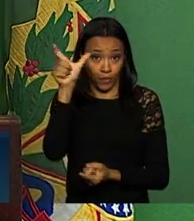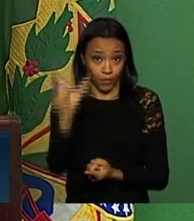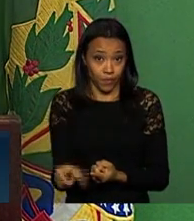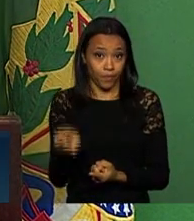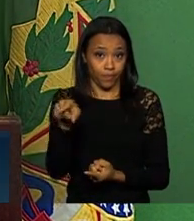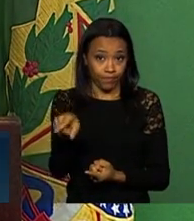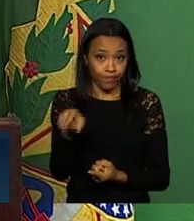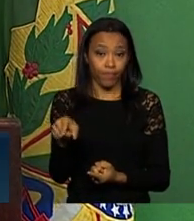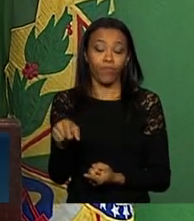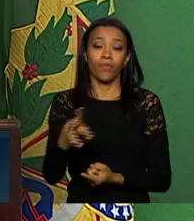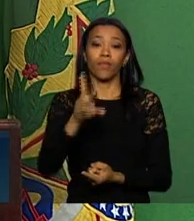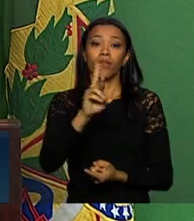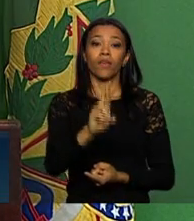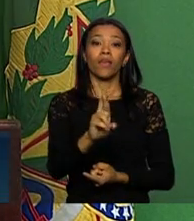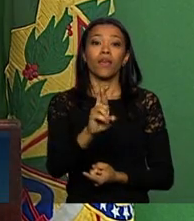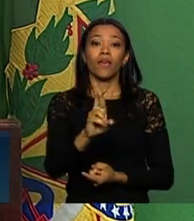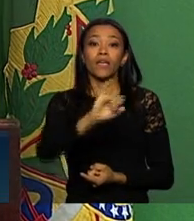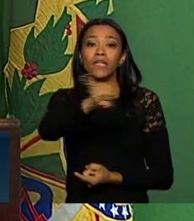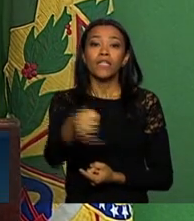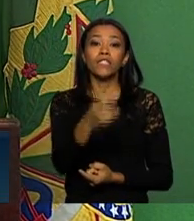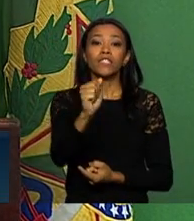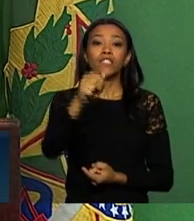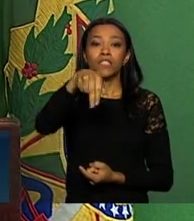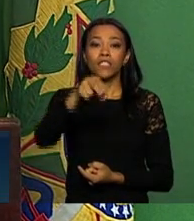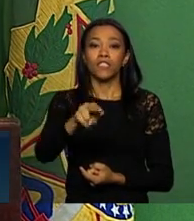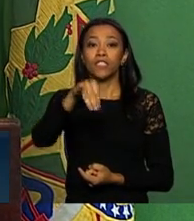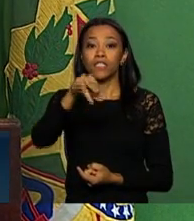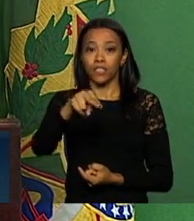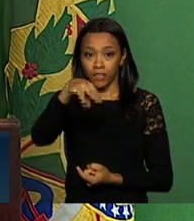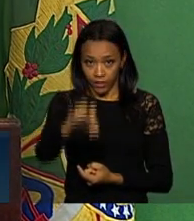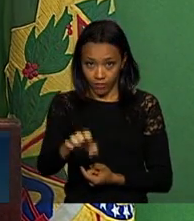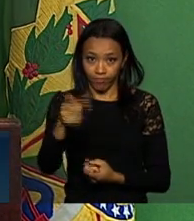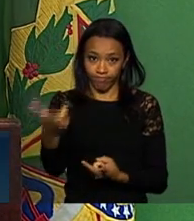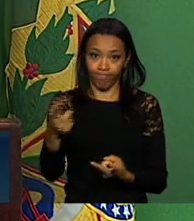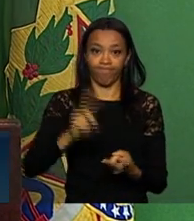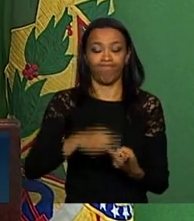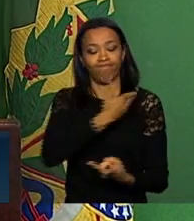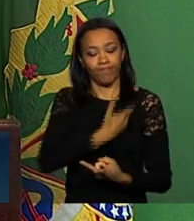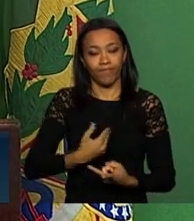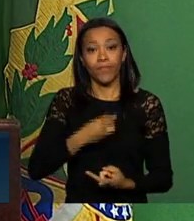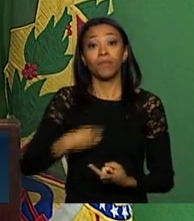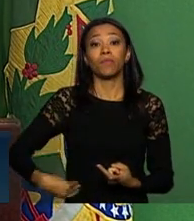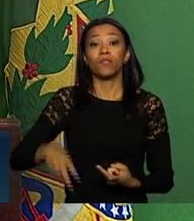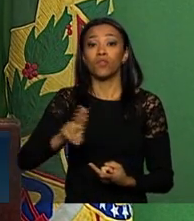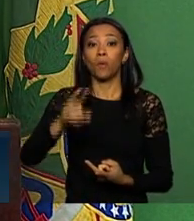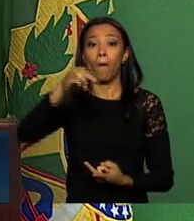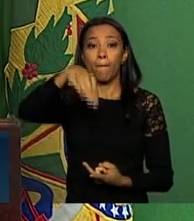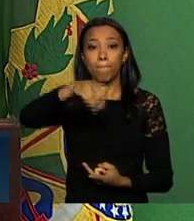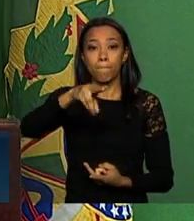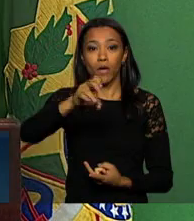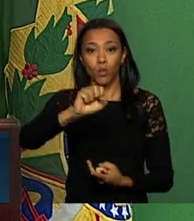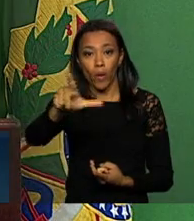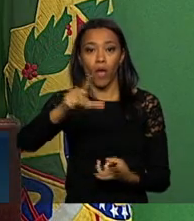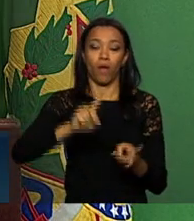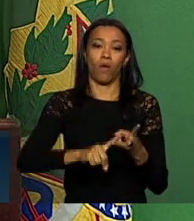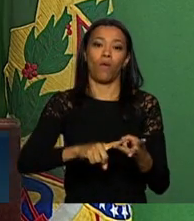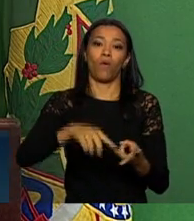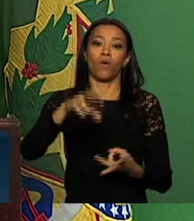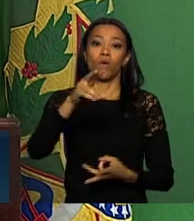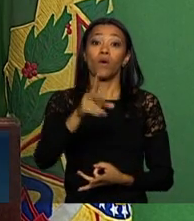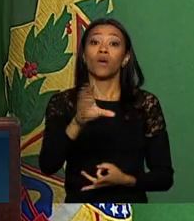Ministro Renato Janine Ribeiro ao Ministro Manuel Dias ao Ministro Artur